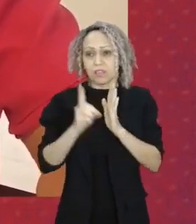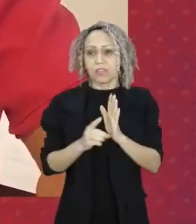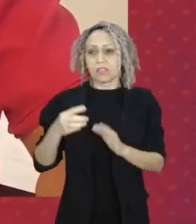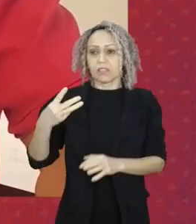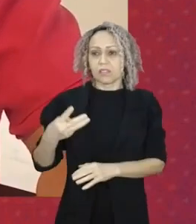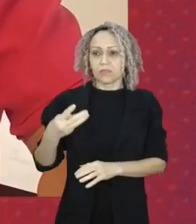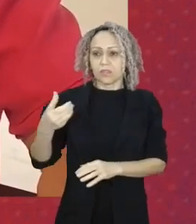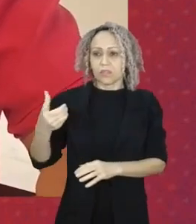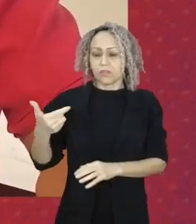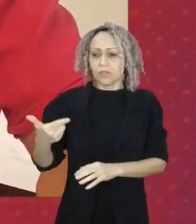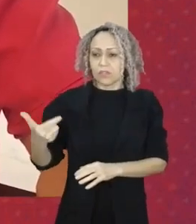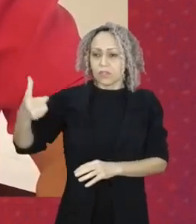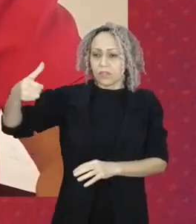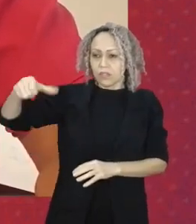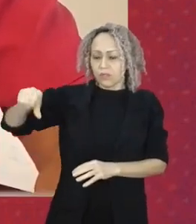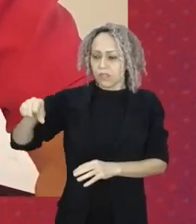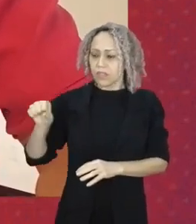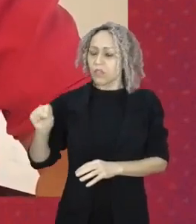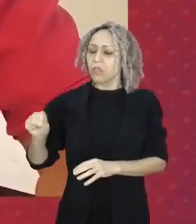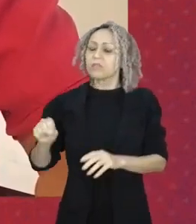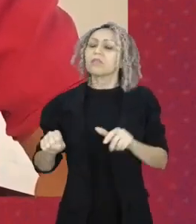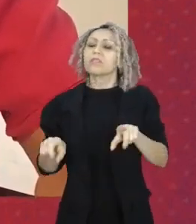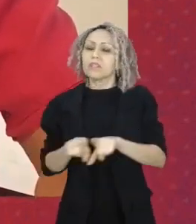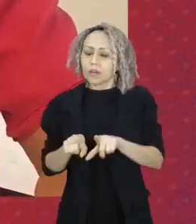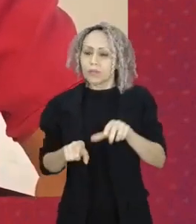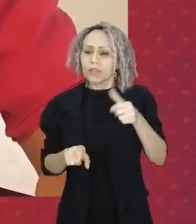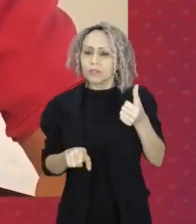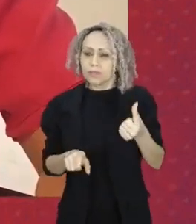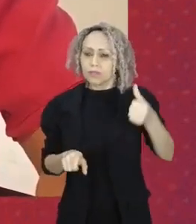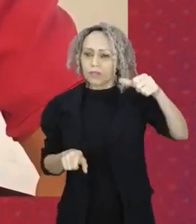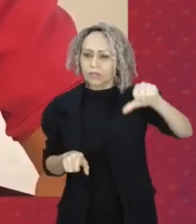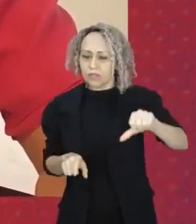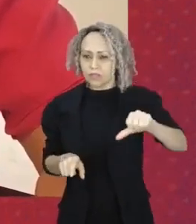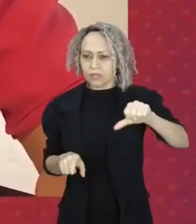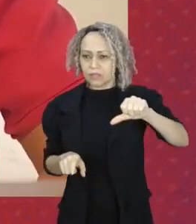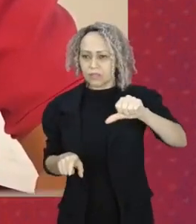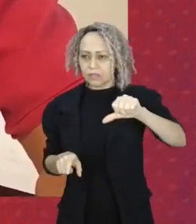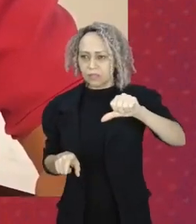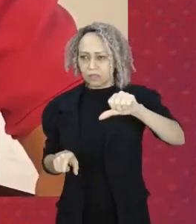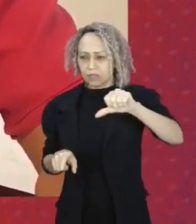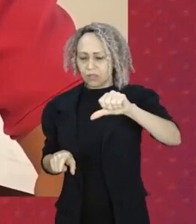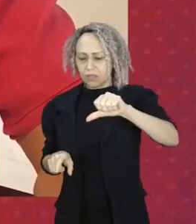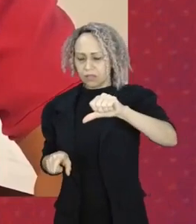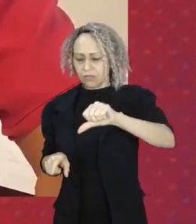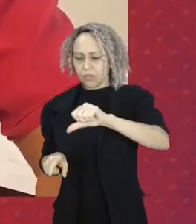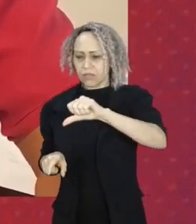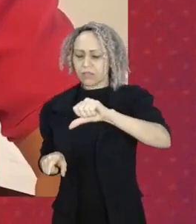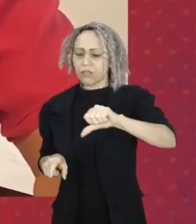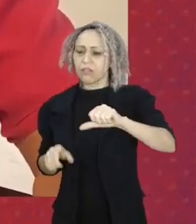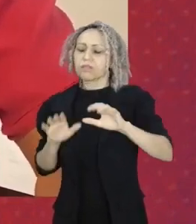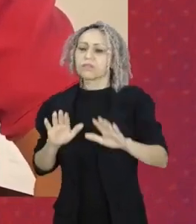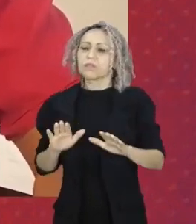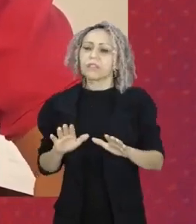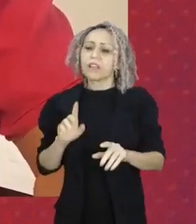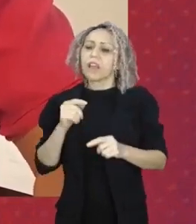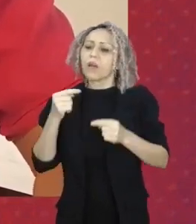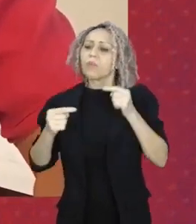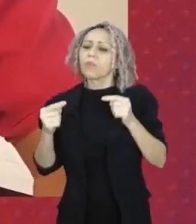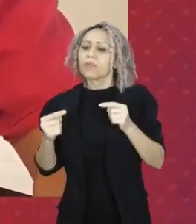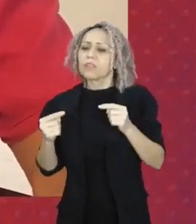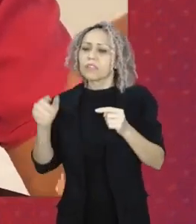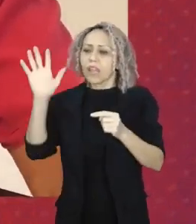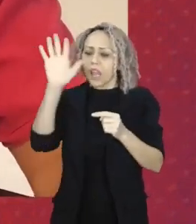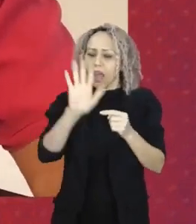1999, que também dispõe sobre a Política Nacional para a Integração das Pessoas com